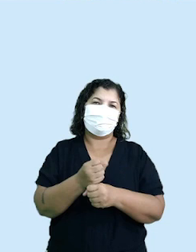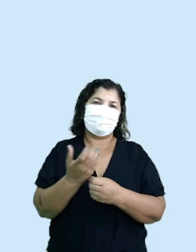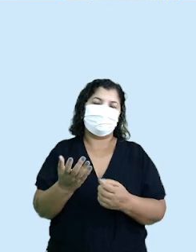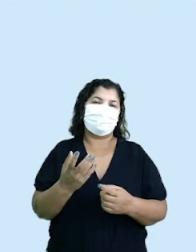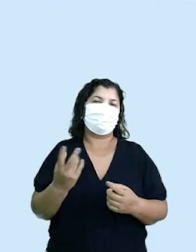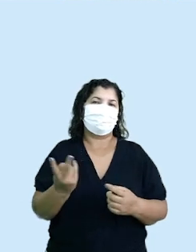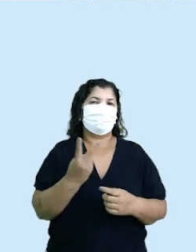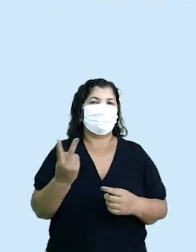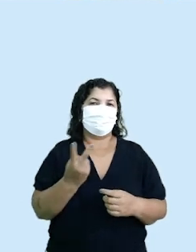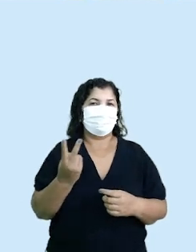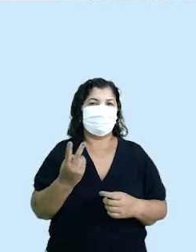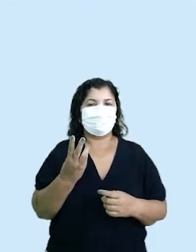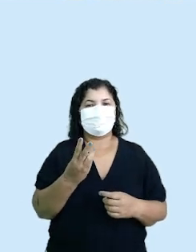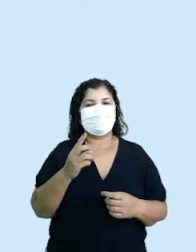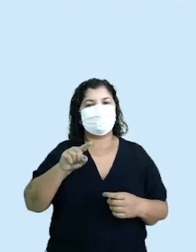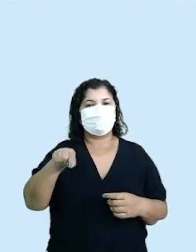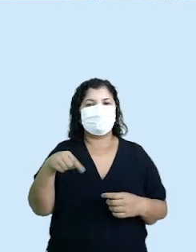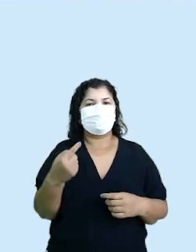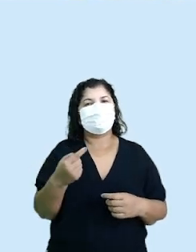acaba sendo